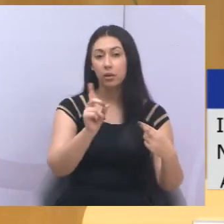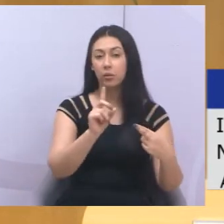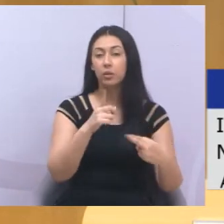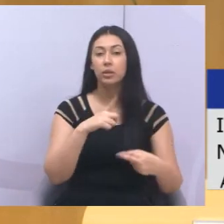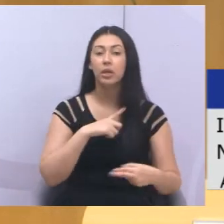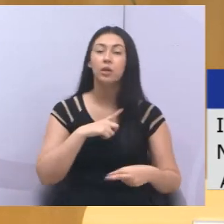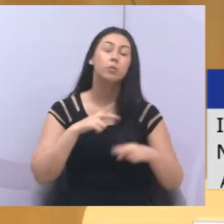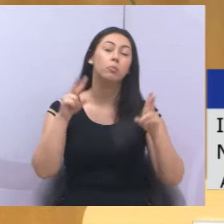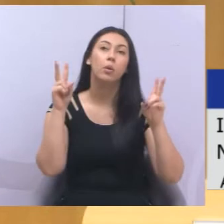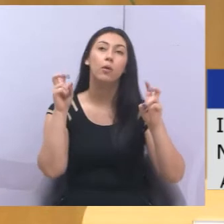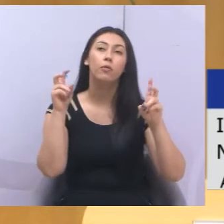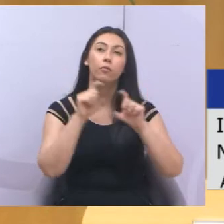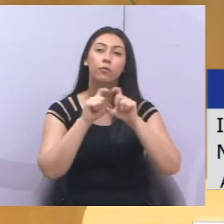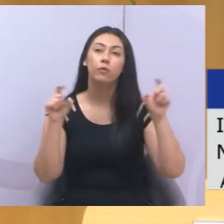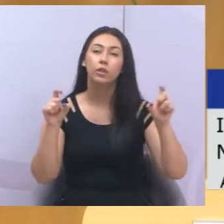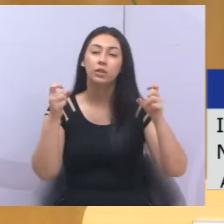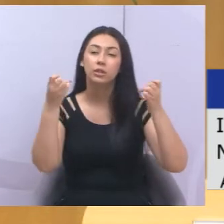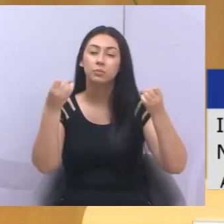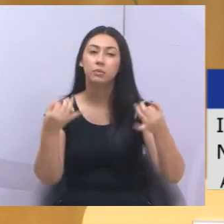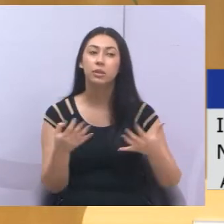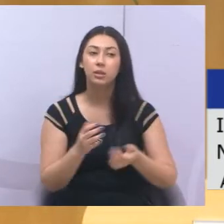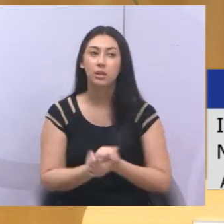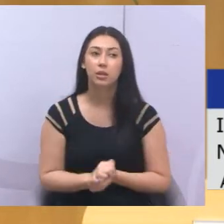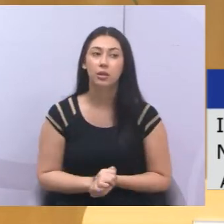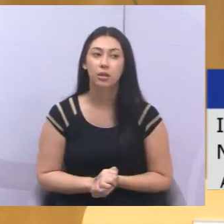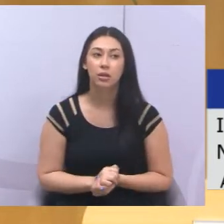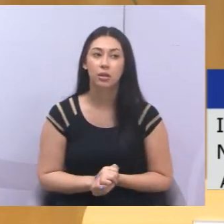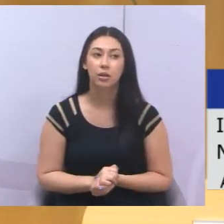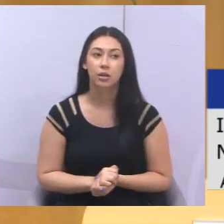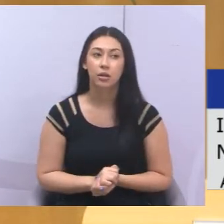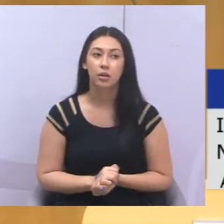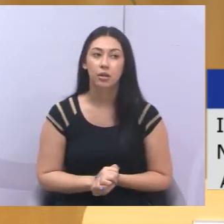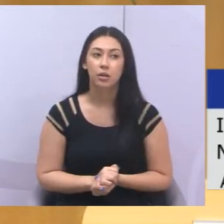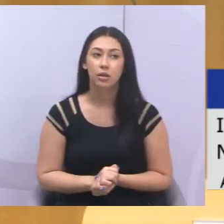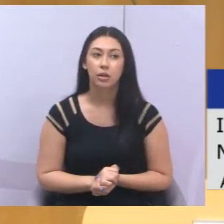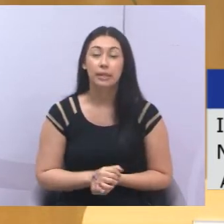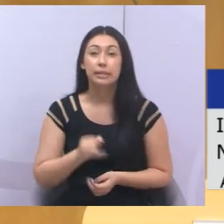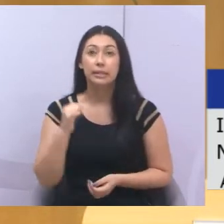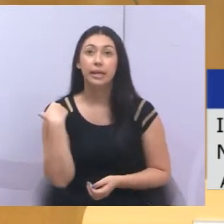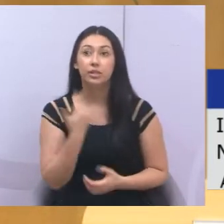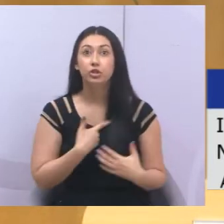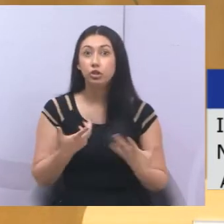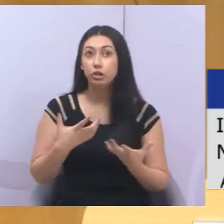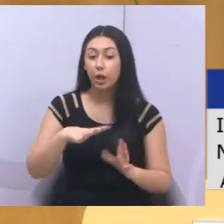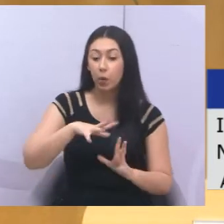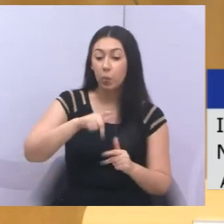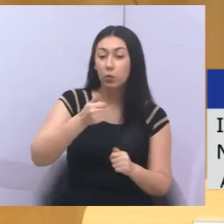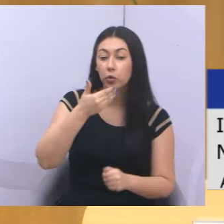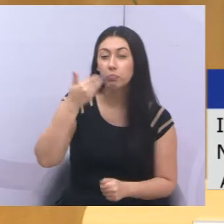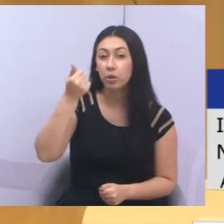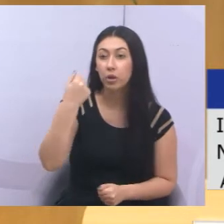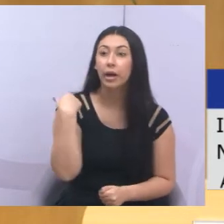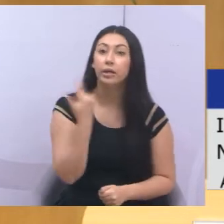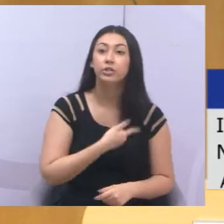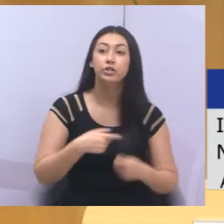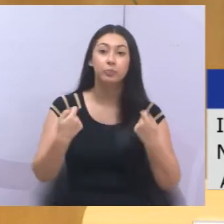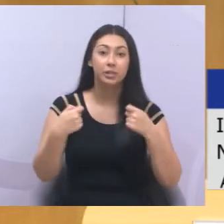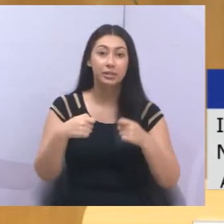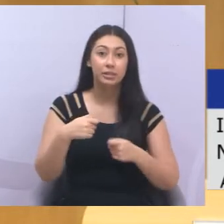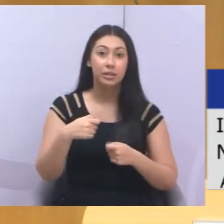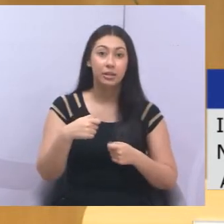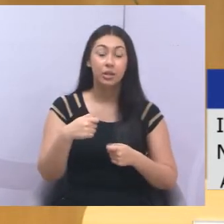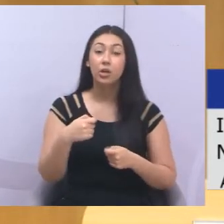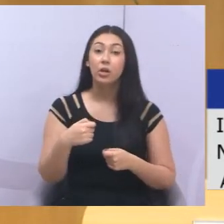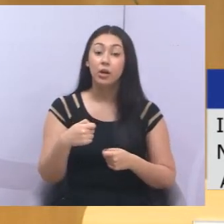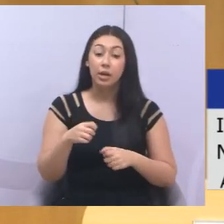frase que diz assim, Ronia, que antes da gente pensar no mundo melhor para nossos filhos, nós temos que dar